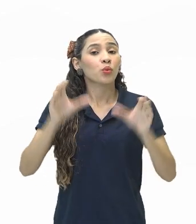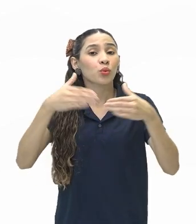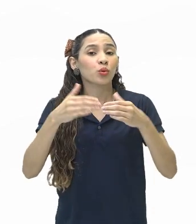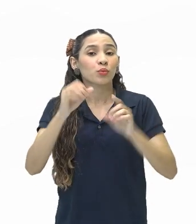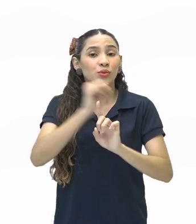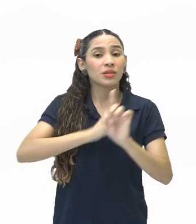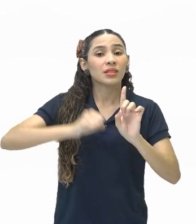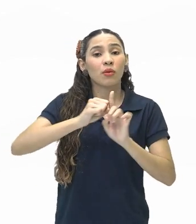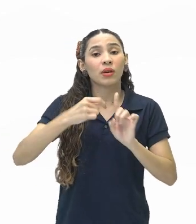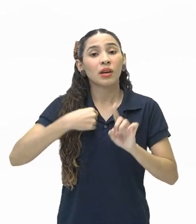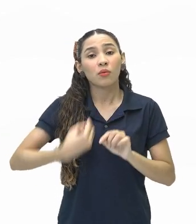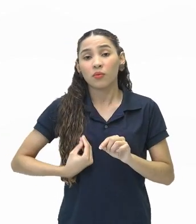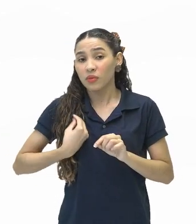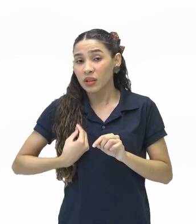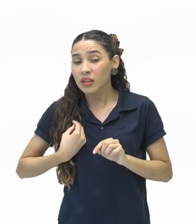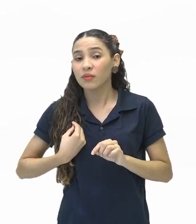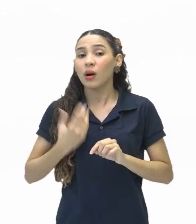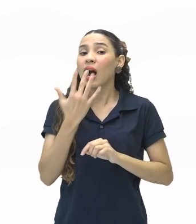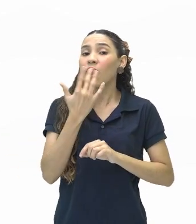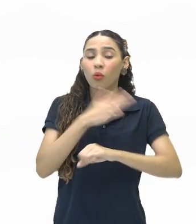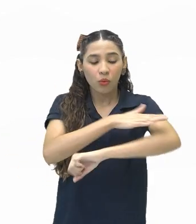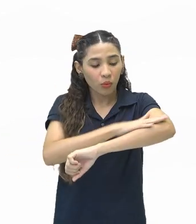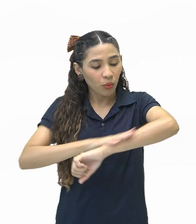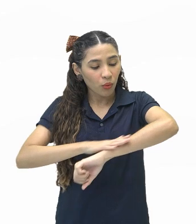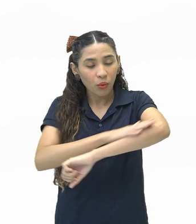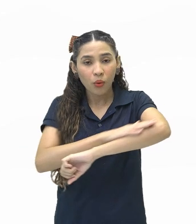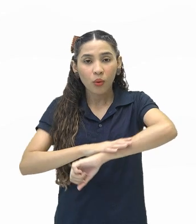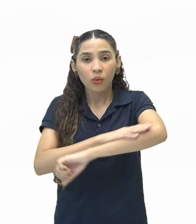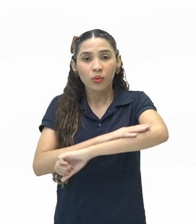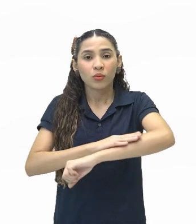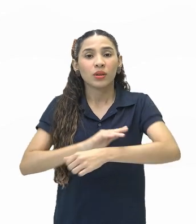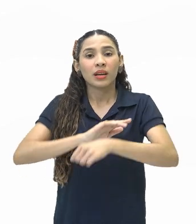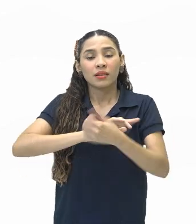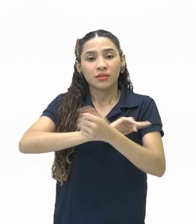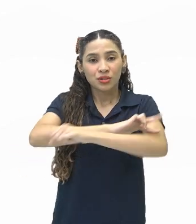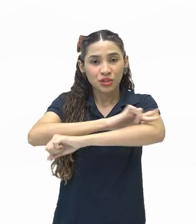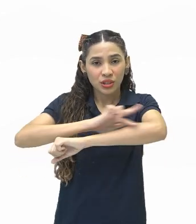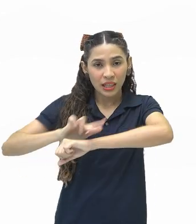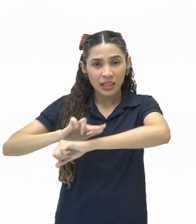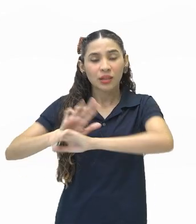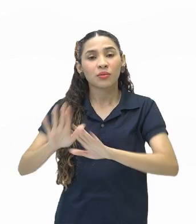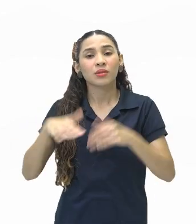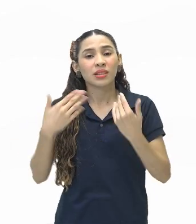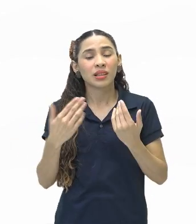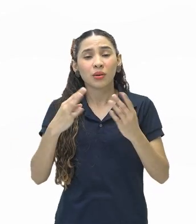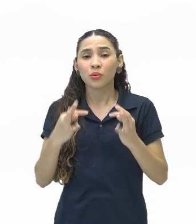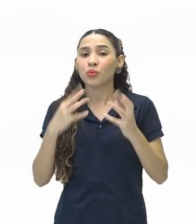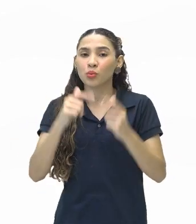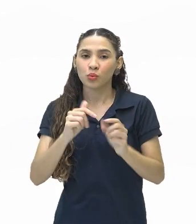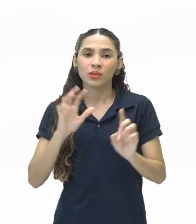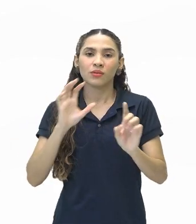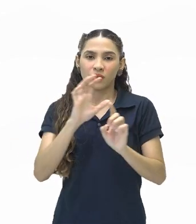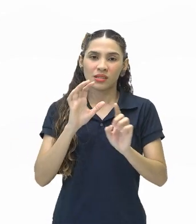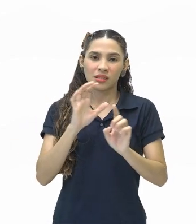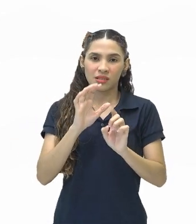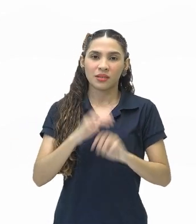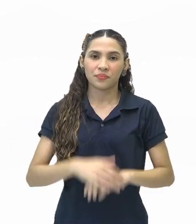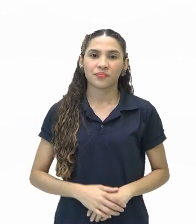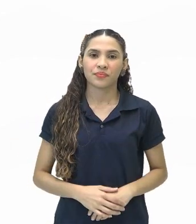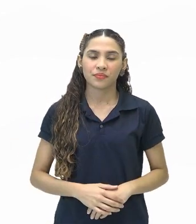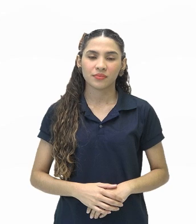social, a questão da cor, a questão do gênero, tudo isso aí influencia.